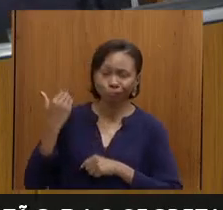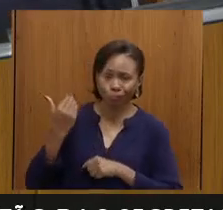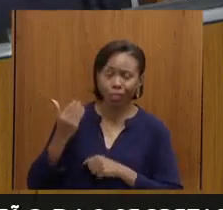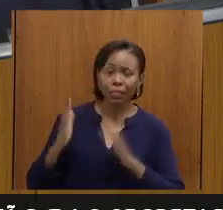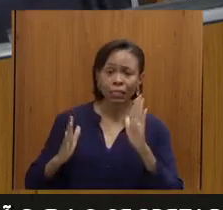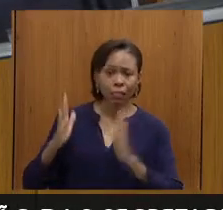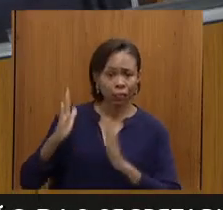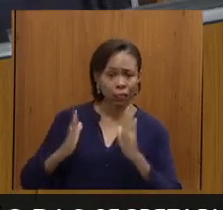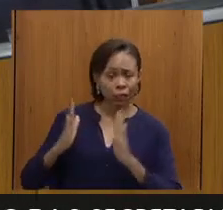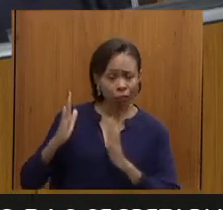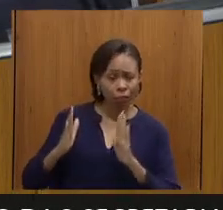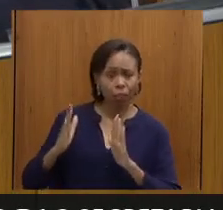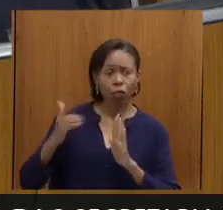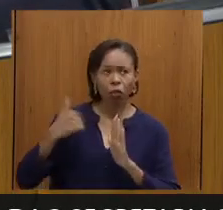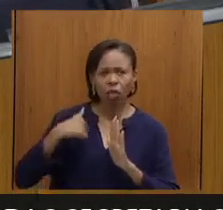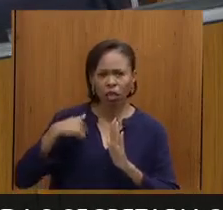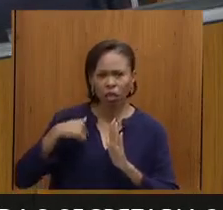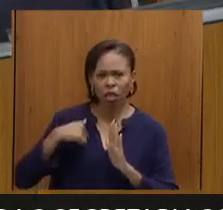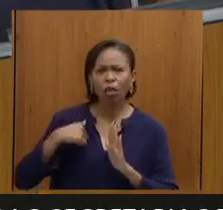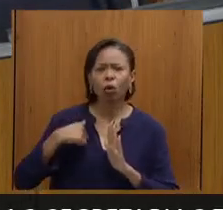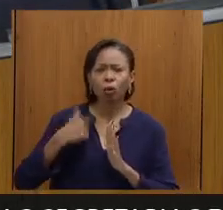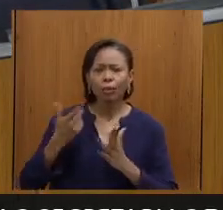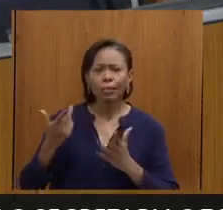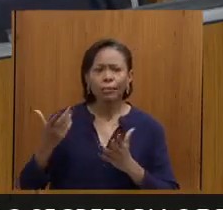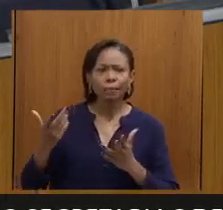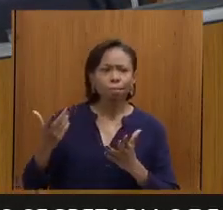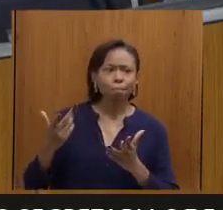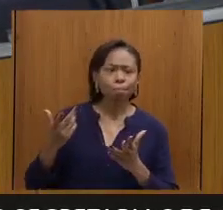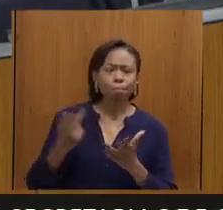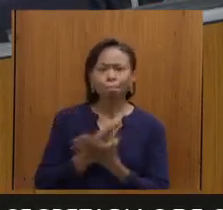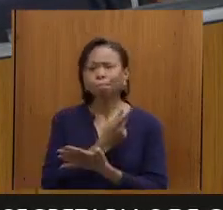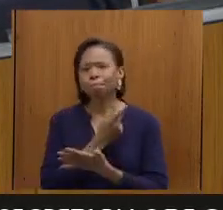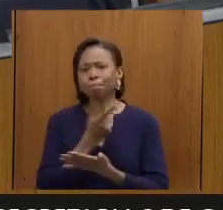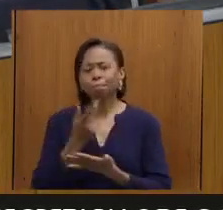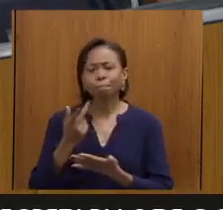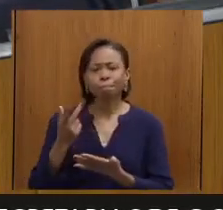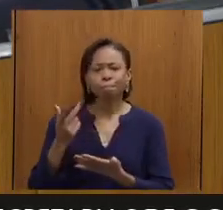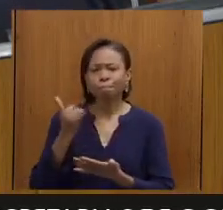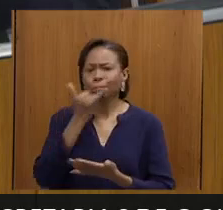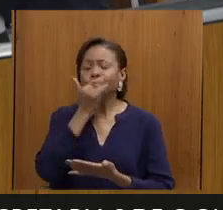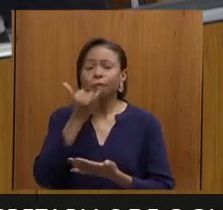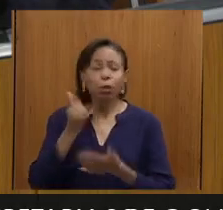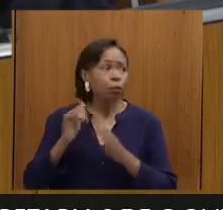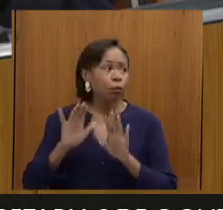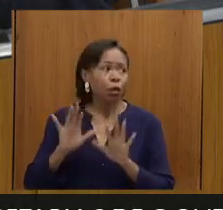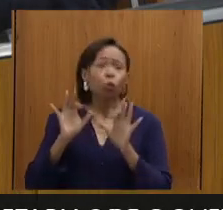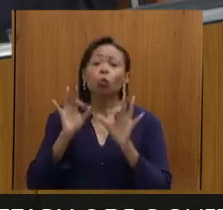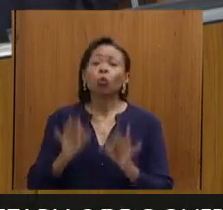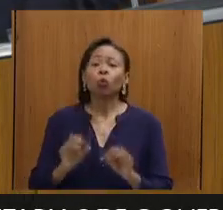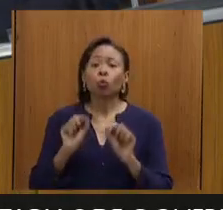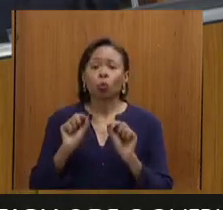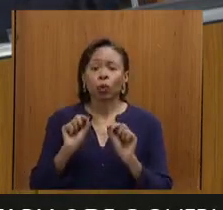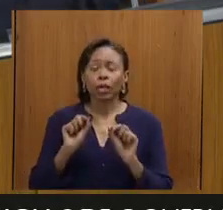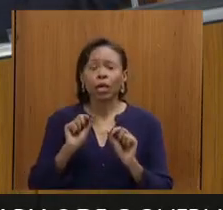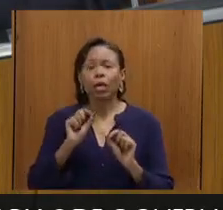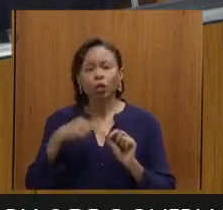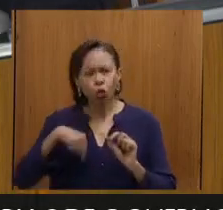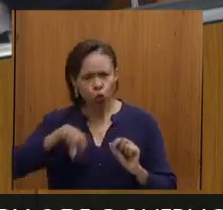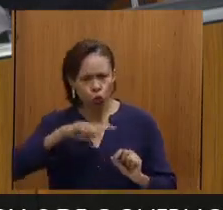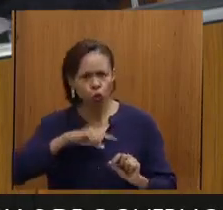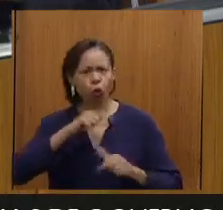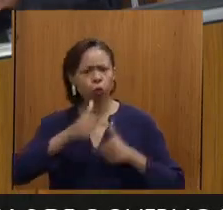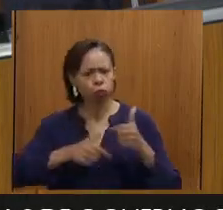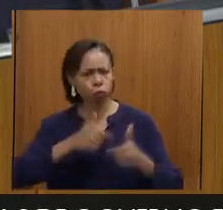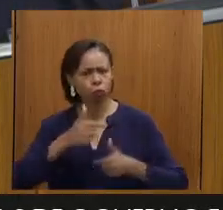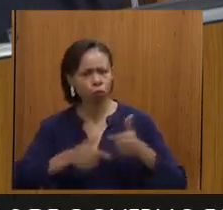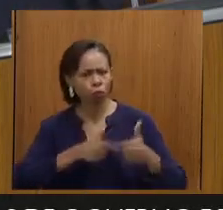esse período que eu talvez tenha vacilado, mas o certo é que nós fizemos até certo ponto naquilo que